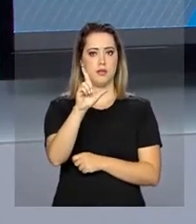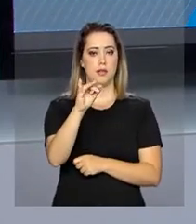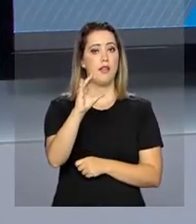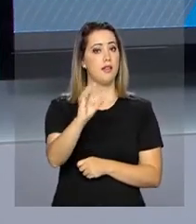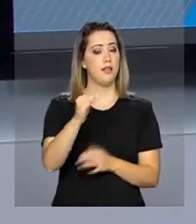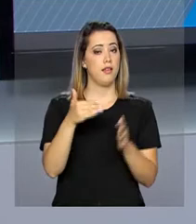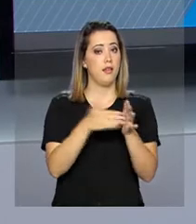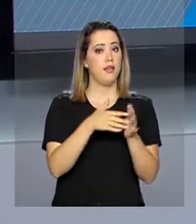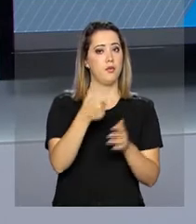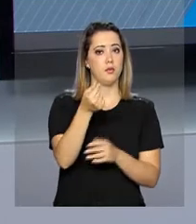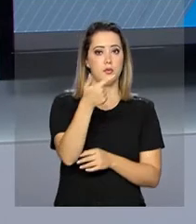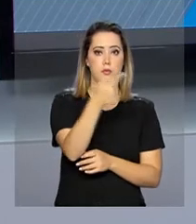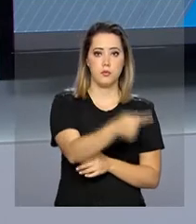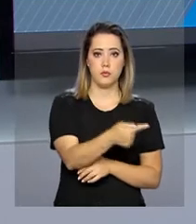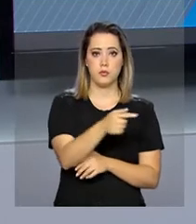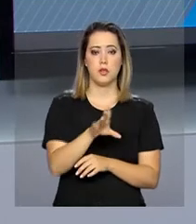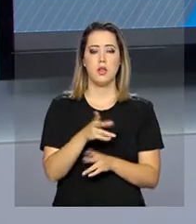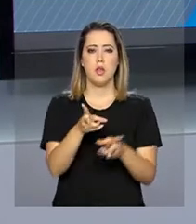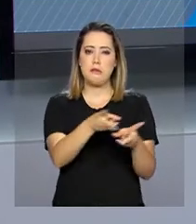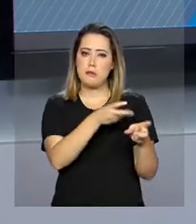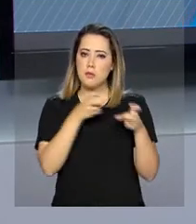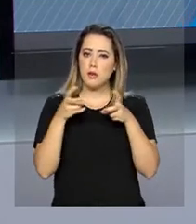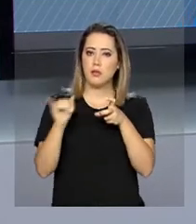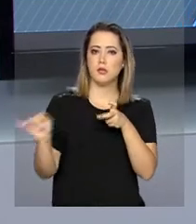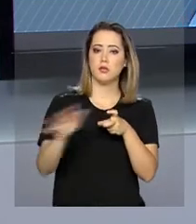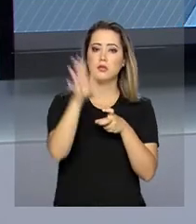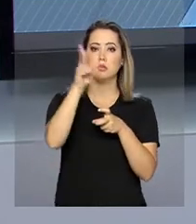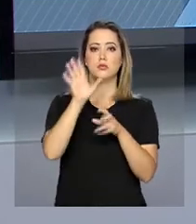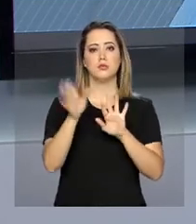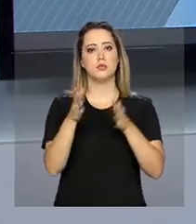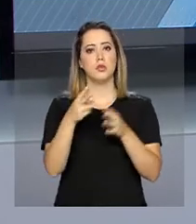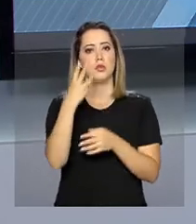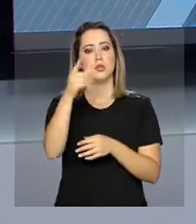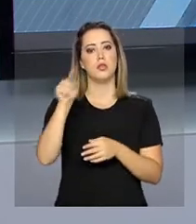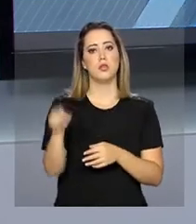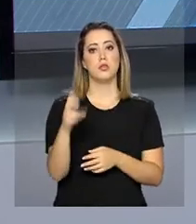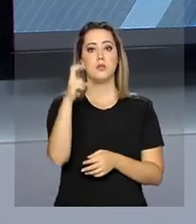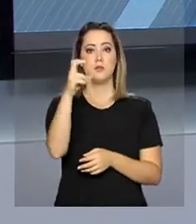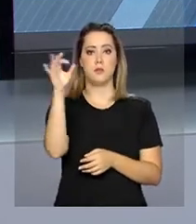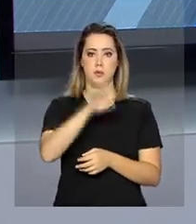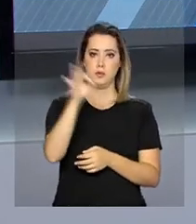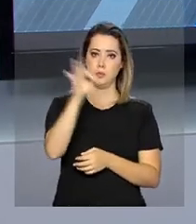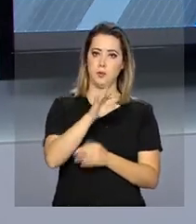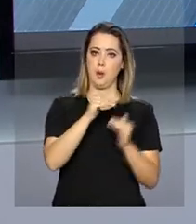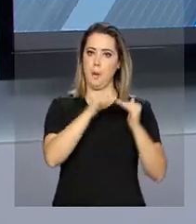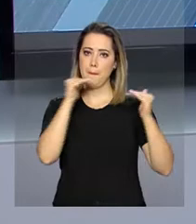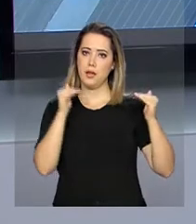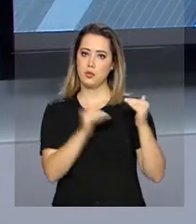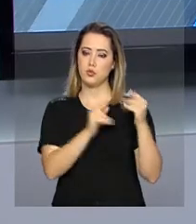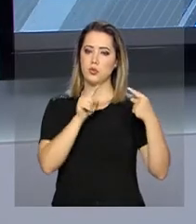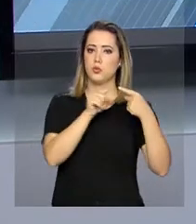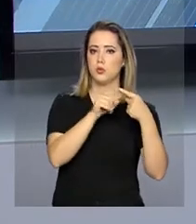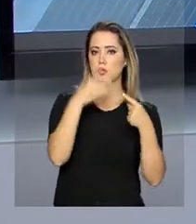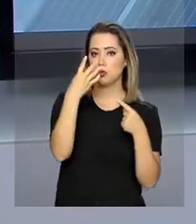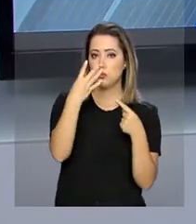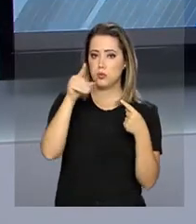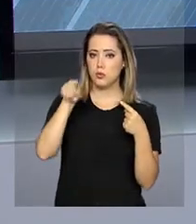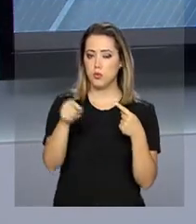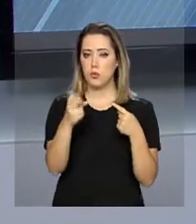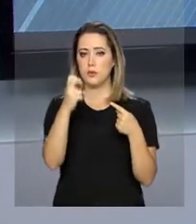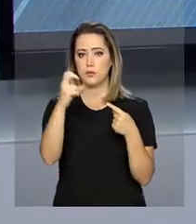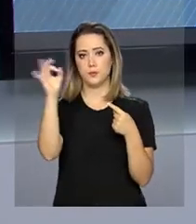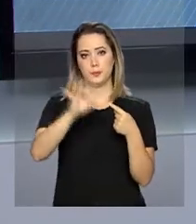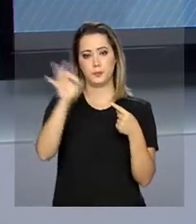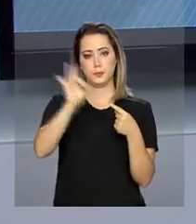de 2017. A expectativa de inflação ficou em 3,5%, abaixo da meta de